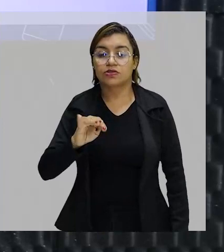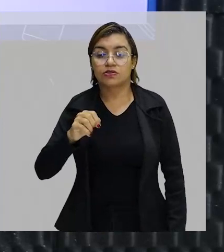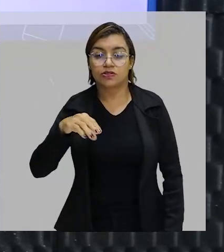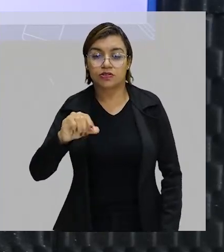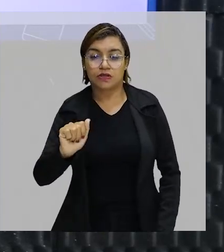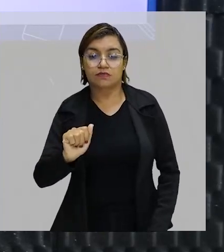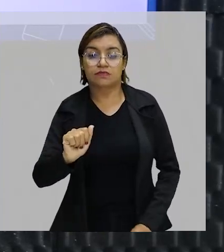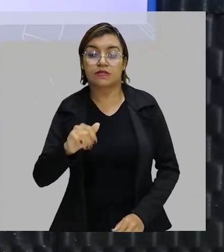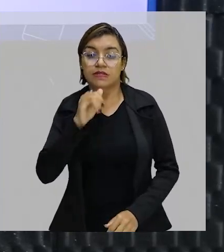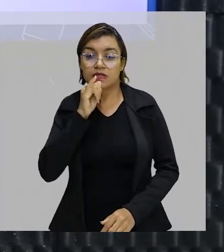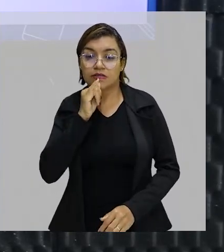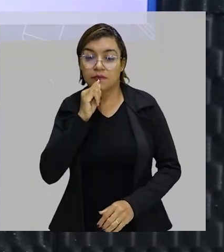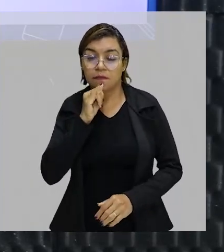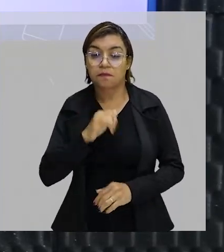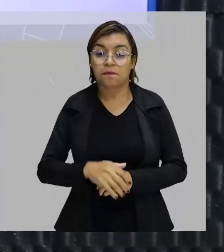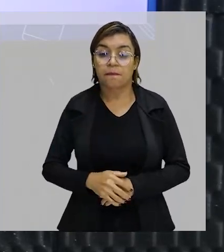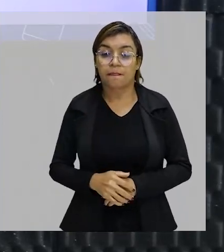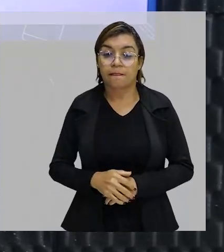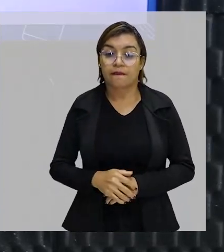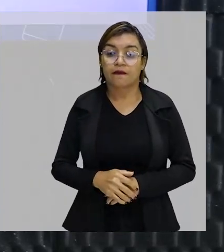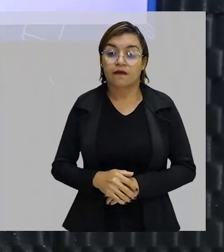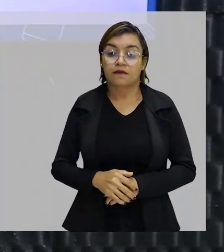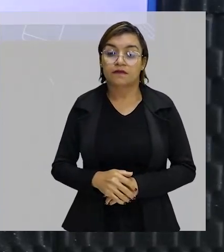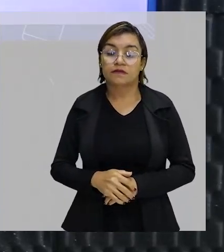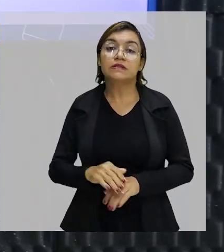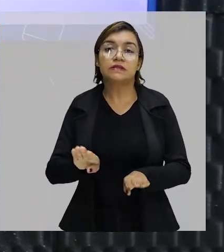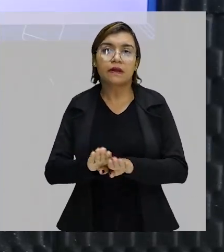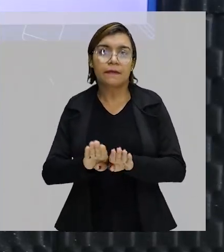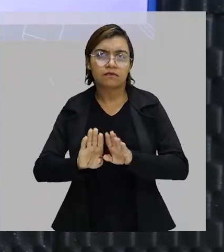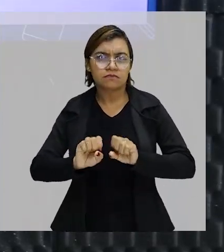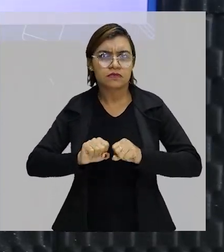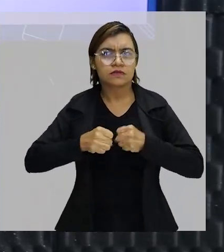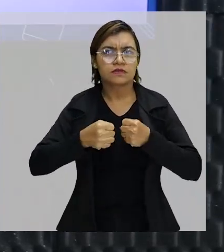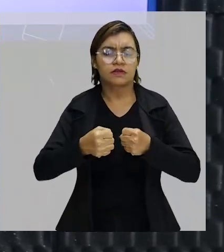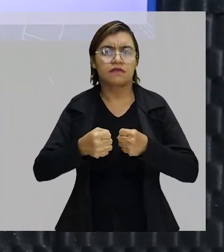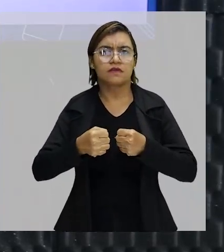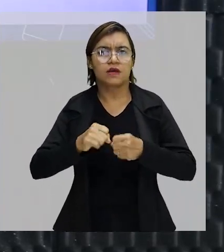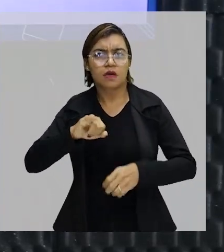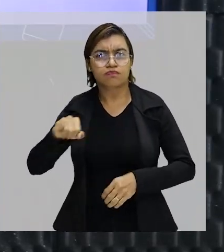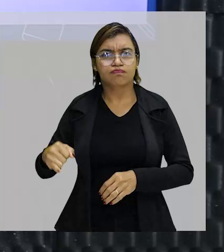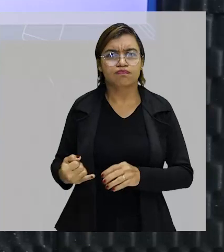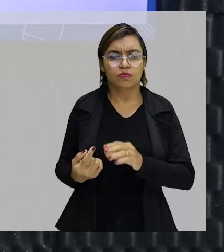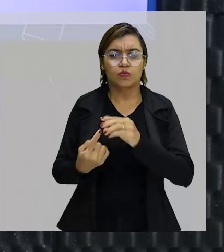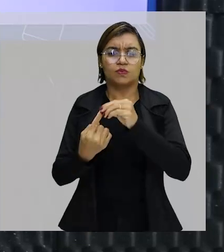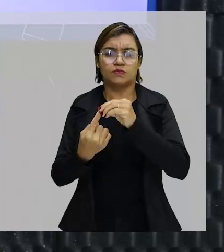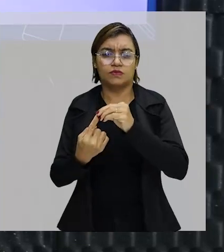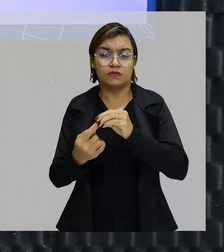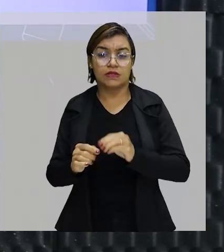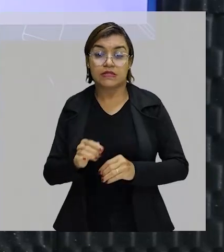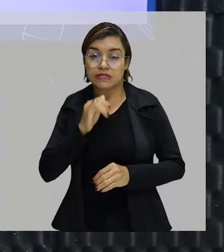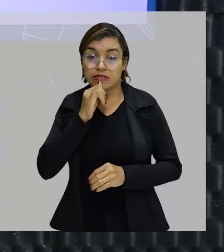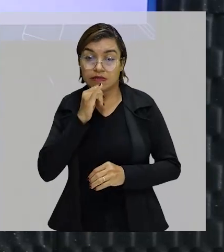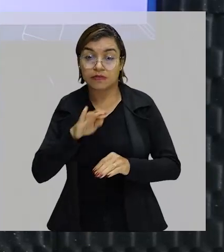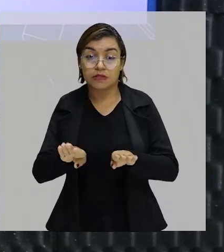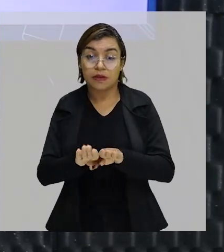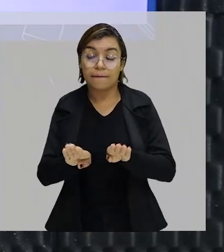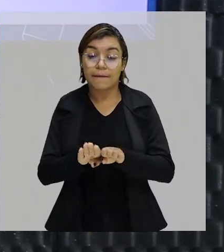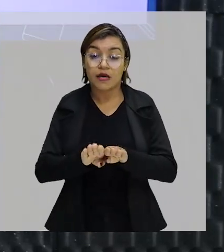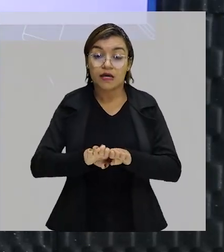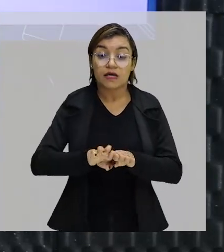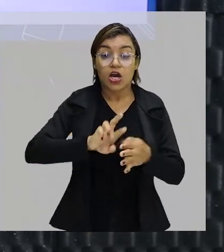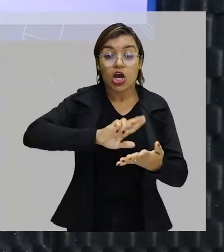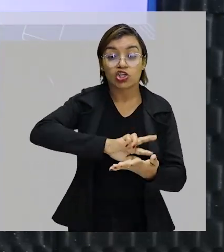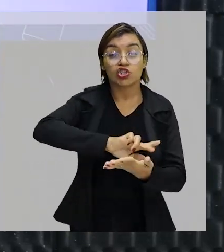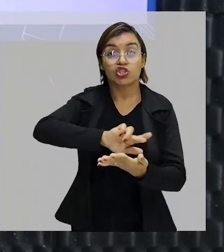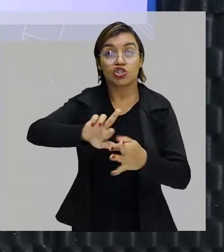classismo é um tipo de elitismo, tende a defender seus privilégios e a manutenção das diferenças que opõem